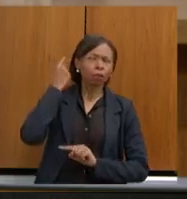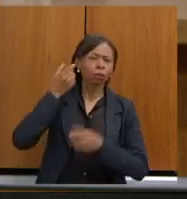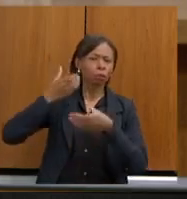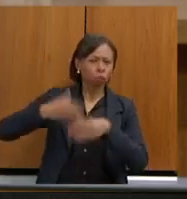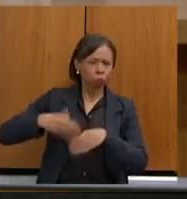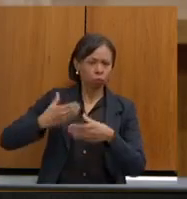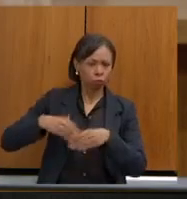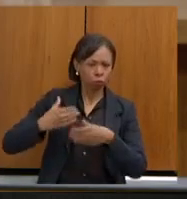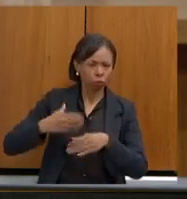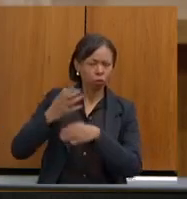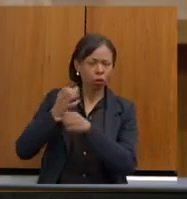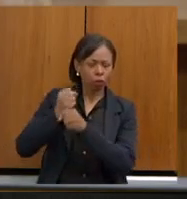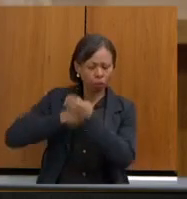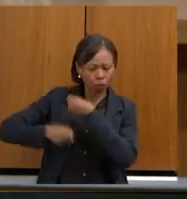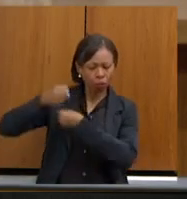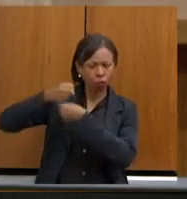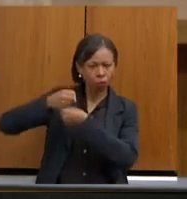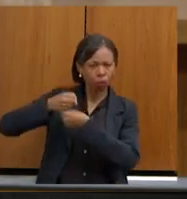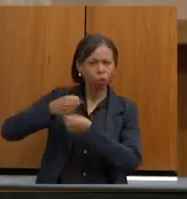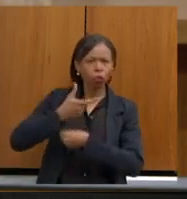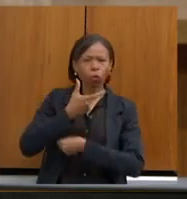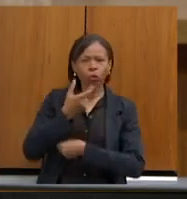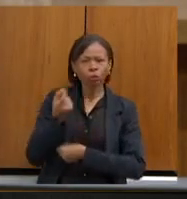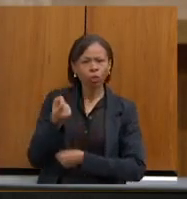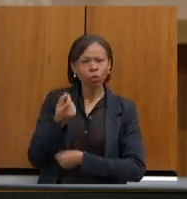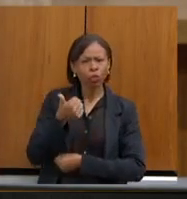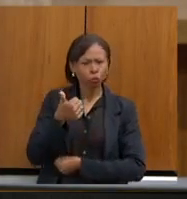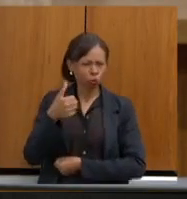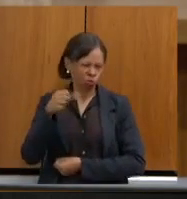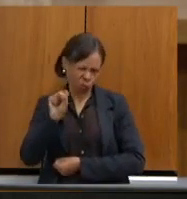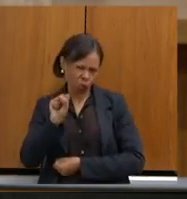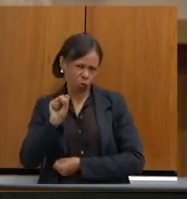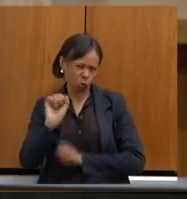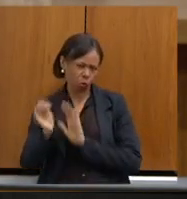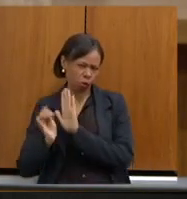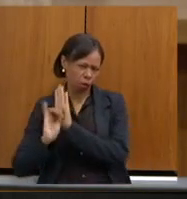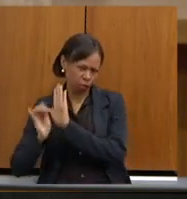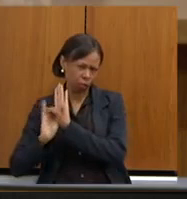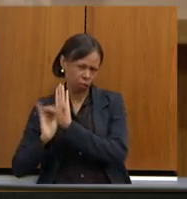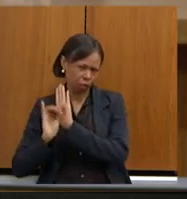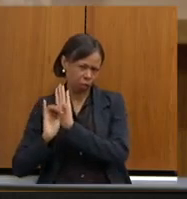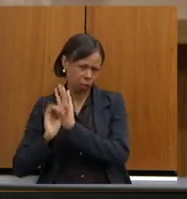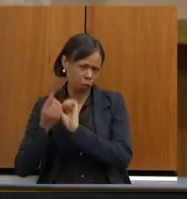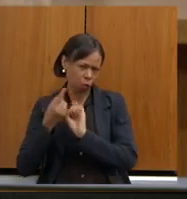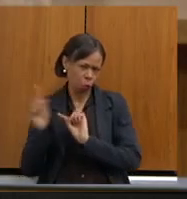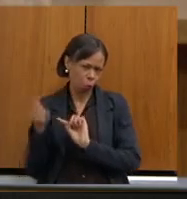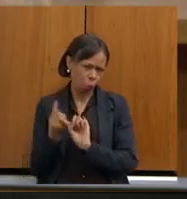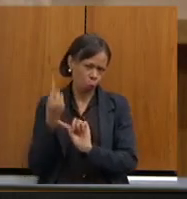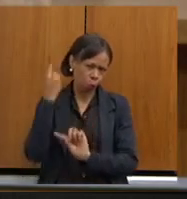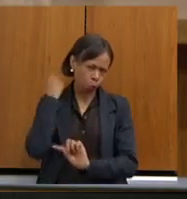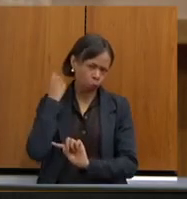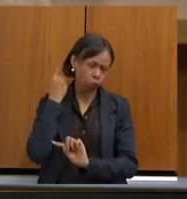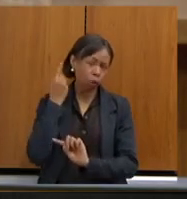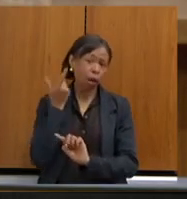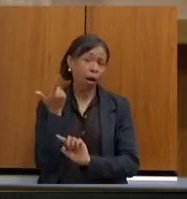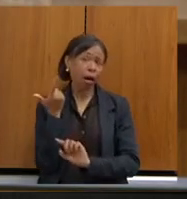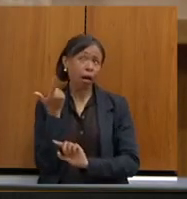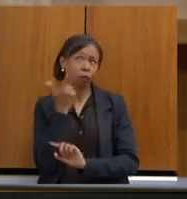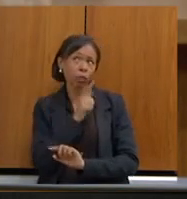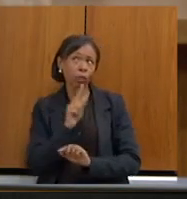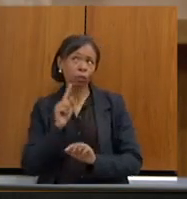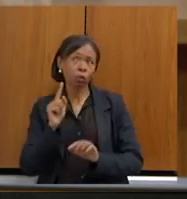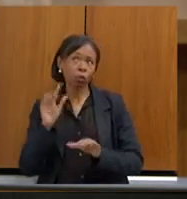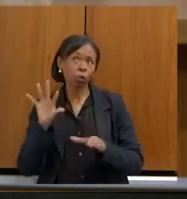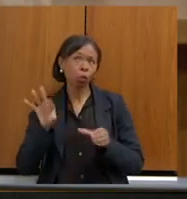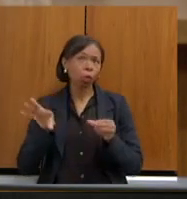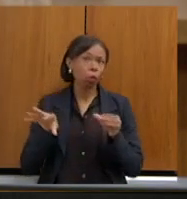ele é de 2018 Salvo engano edital nós tivemos a inclusão no